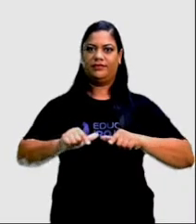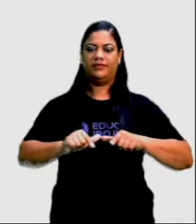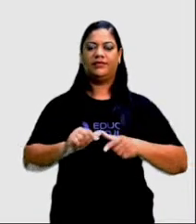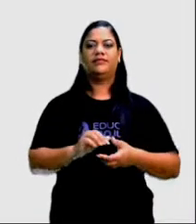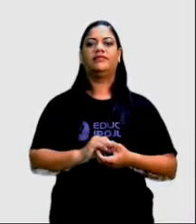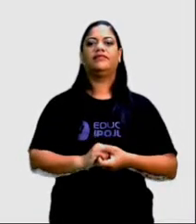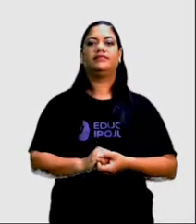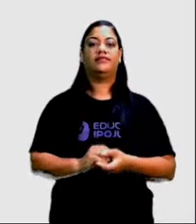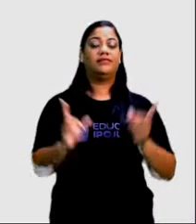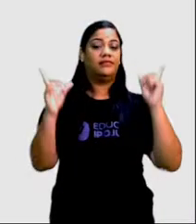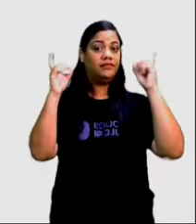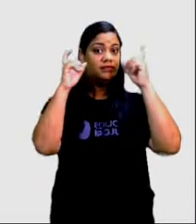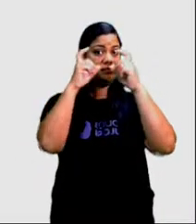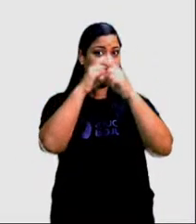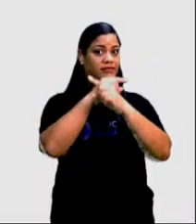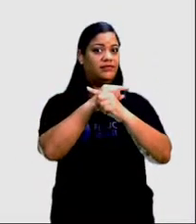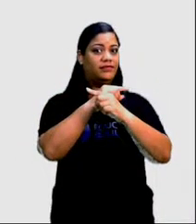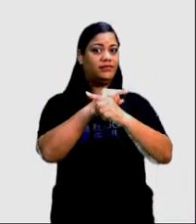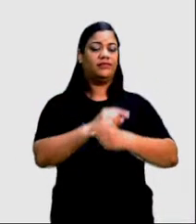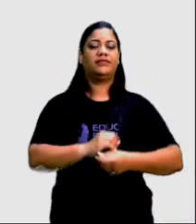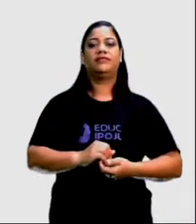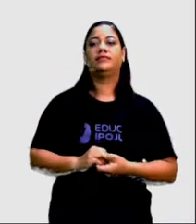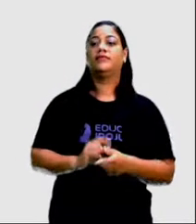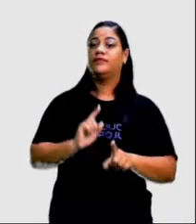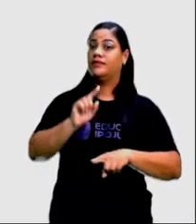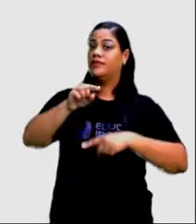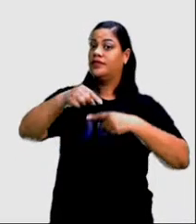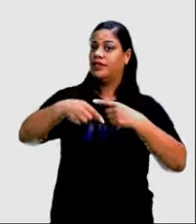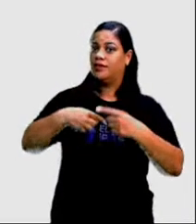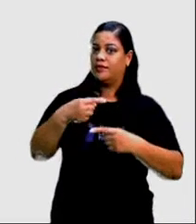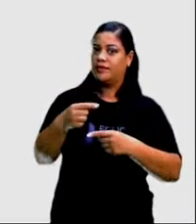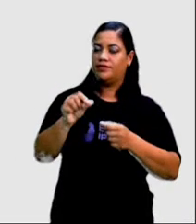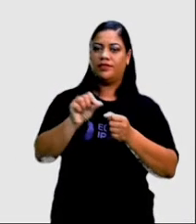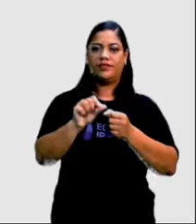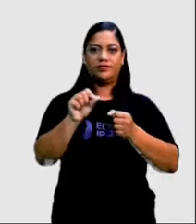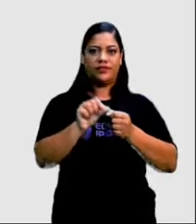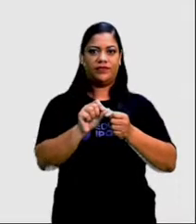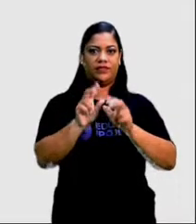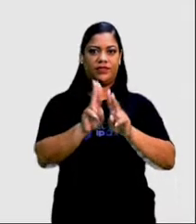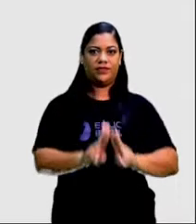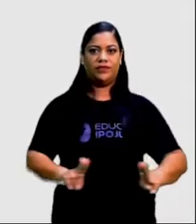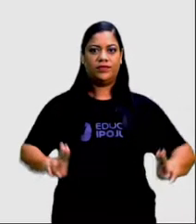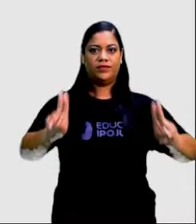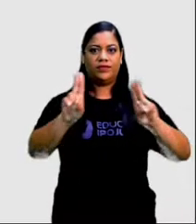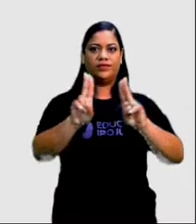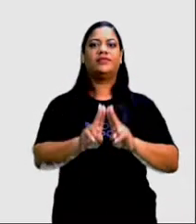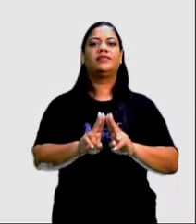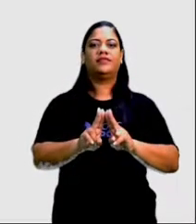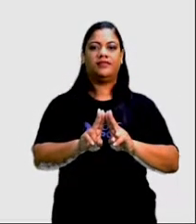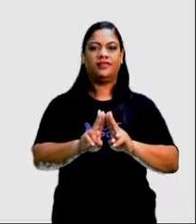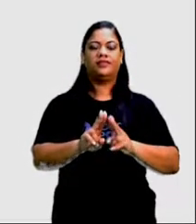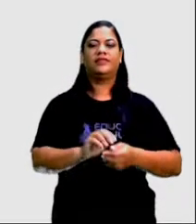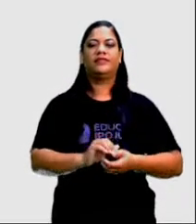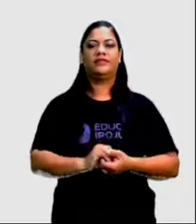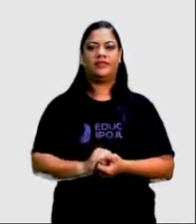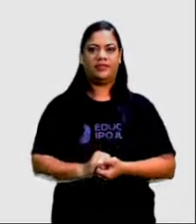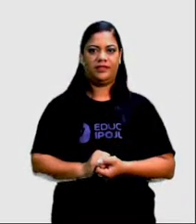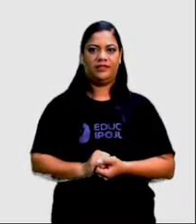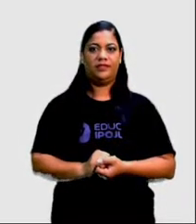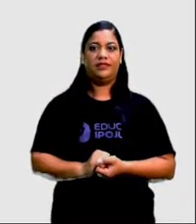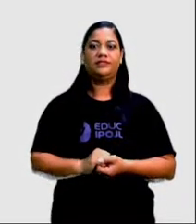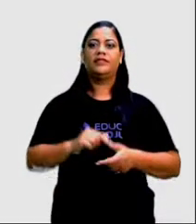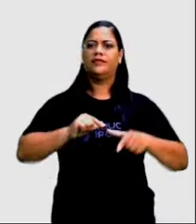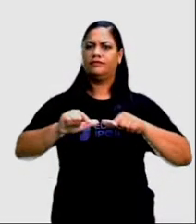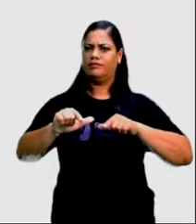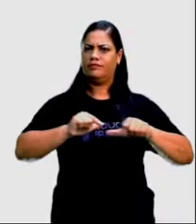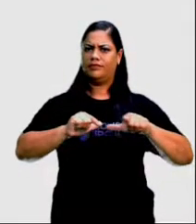períodos mais difíceis. Em seguida, são criadas as uniões operárias, que com o advento da